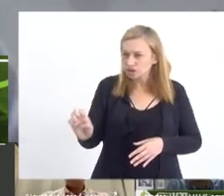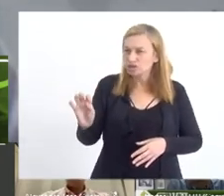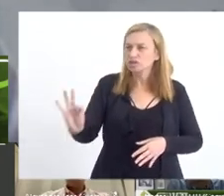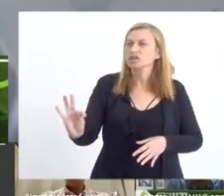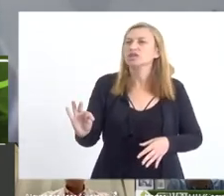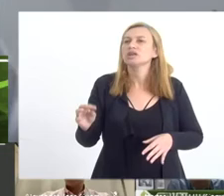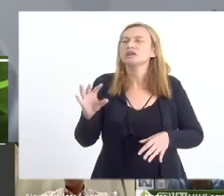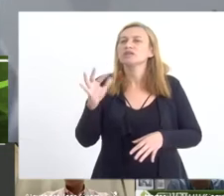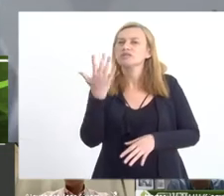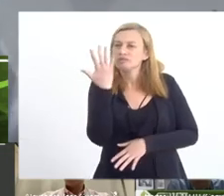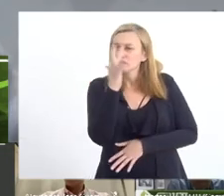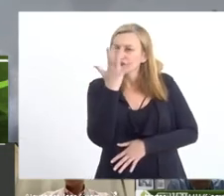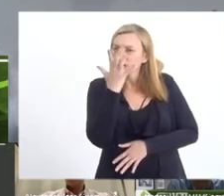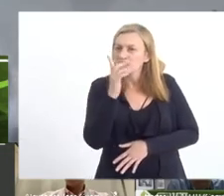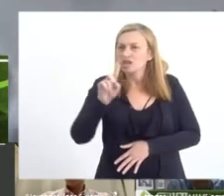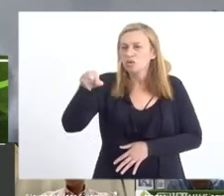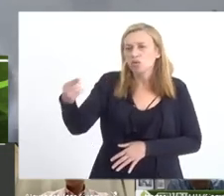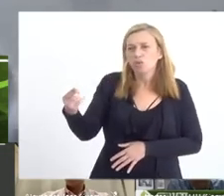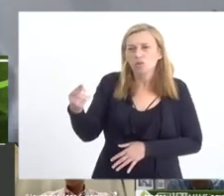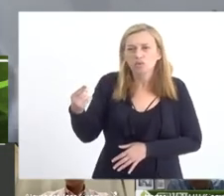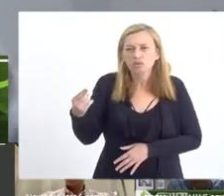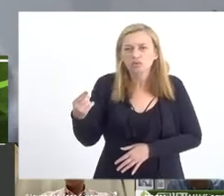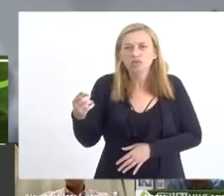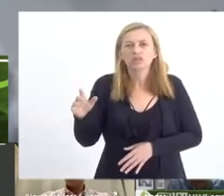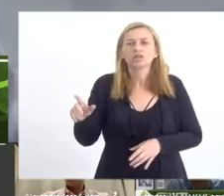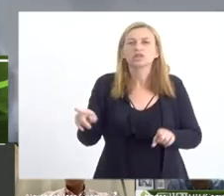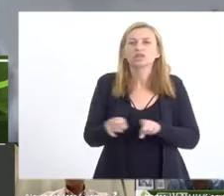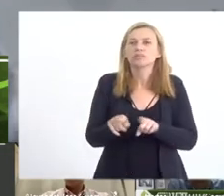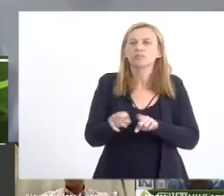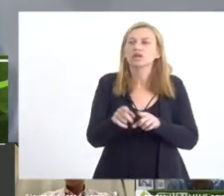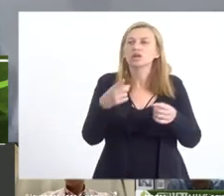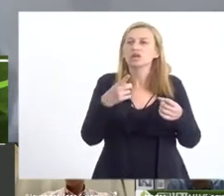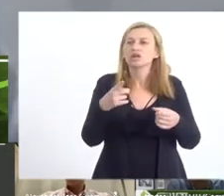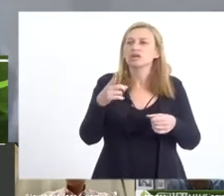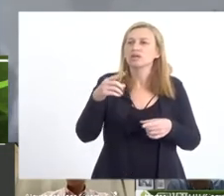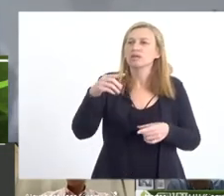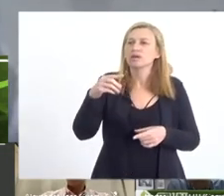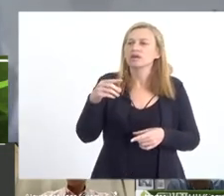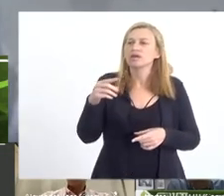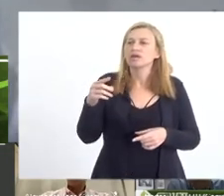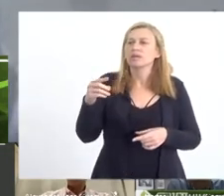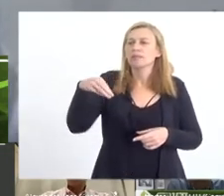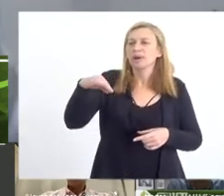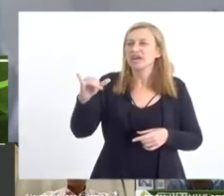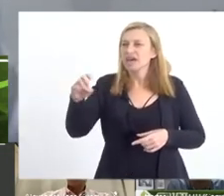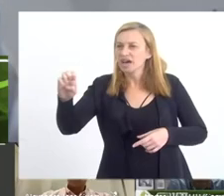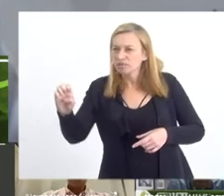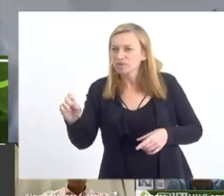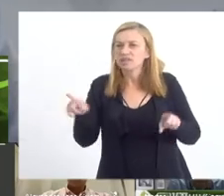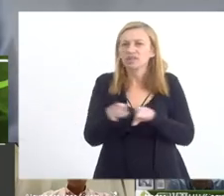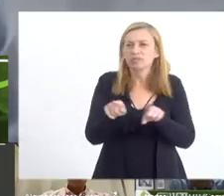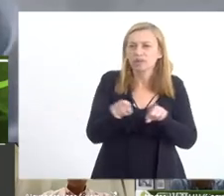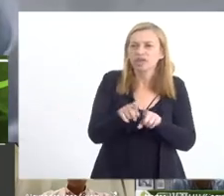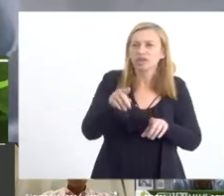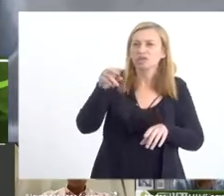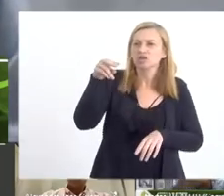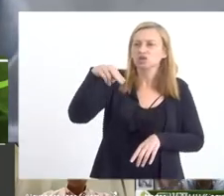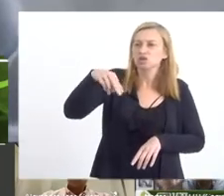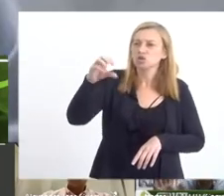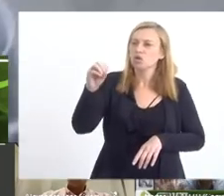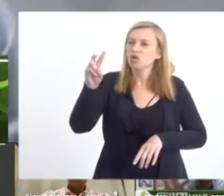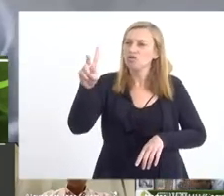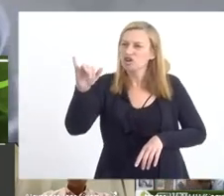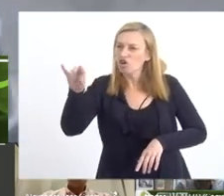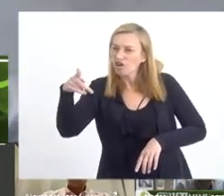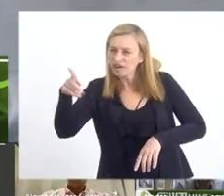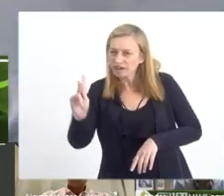fevereiro, a American vai para voo diário para Miami e volta com Nova York também agora em dezembro. Então a gente